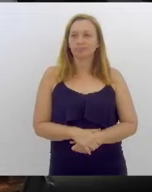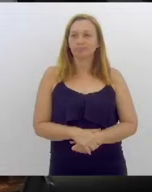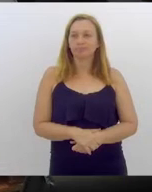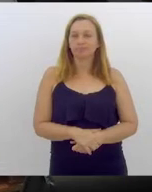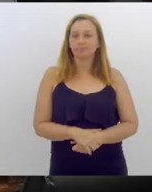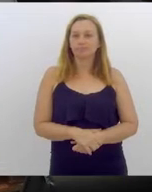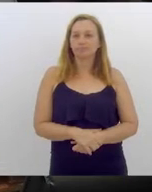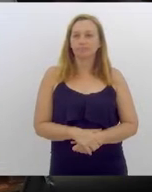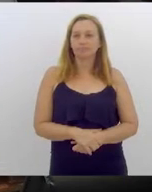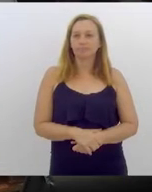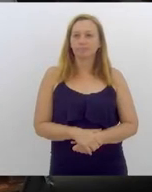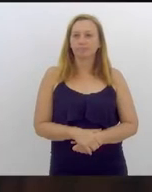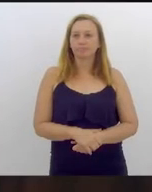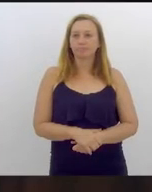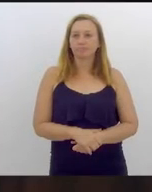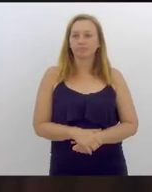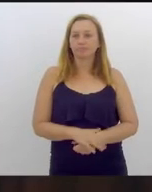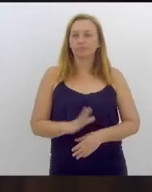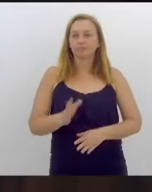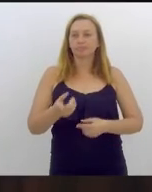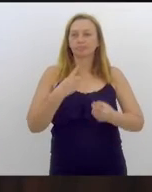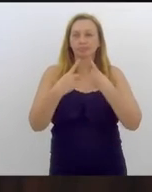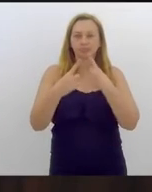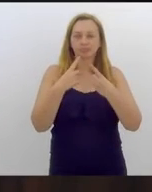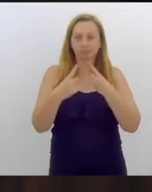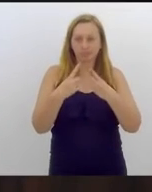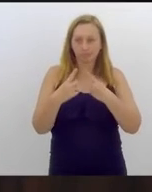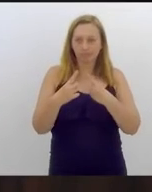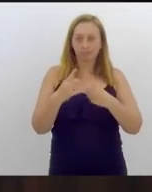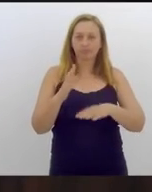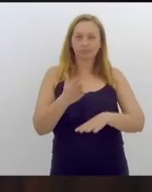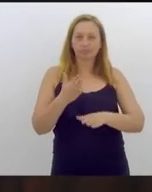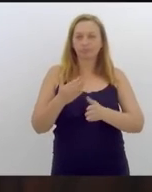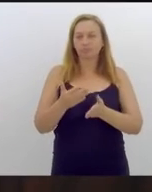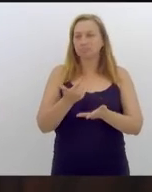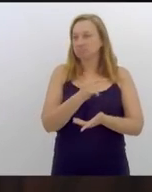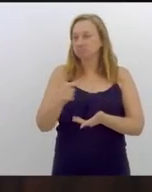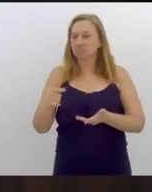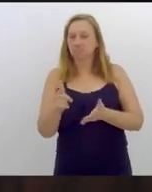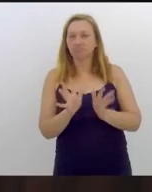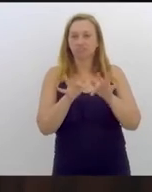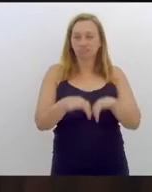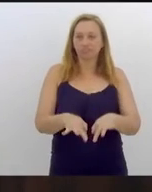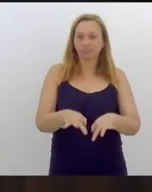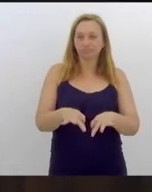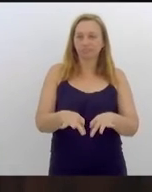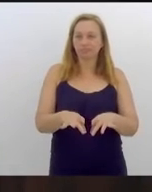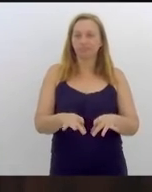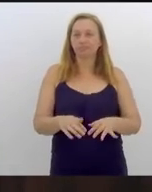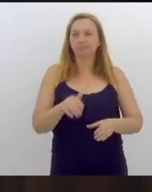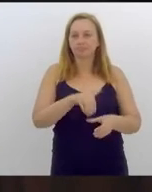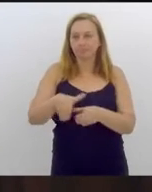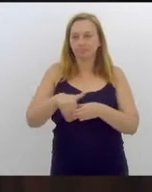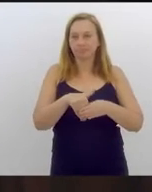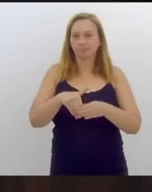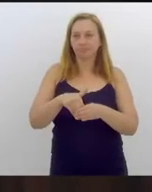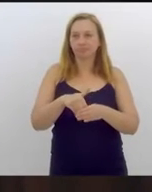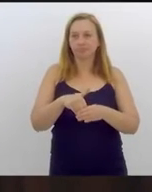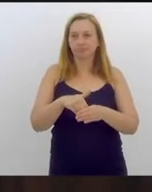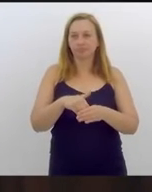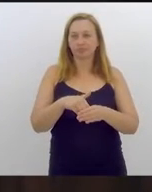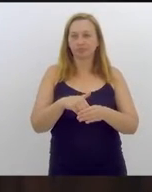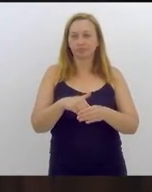com os pareceres emitidos em discussão não havendo o que que era discutir encerrado a discussão em votação